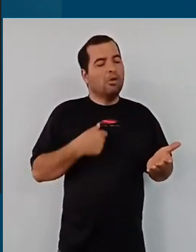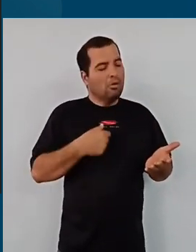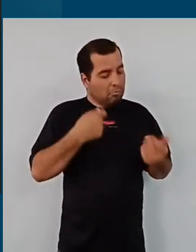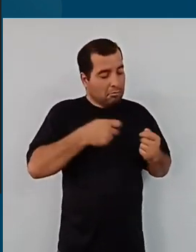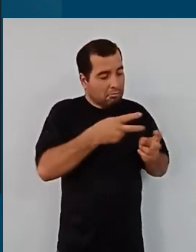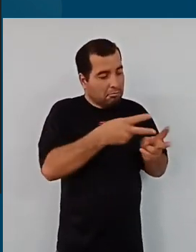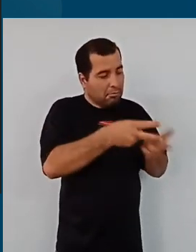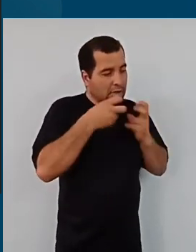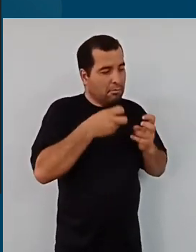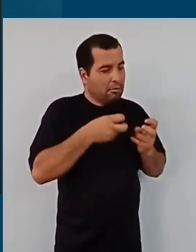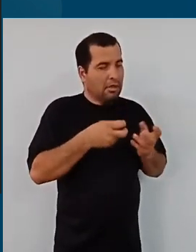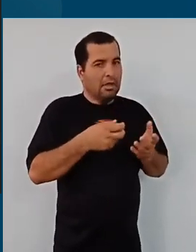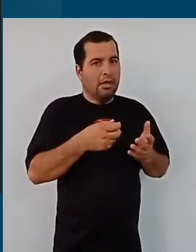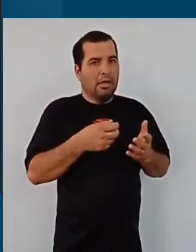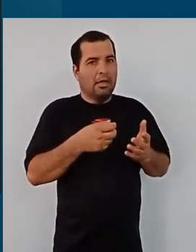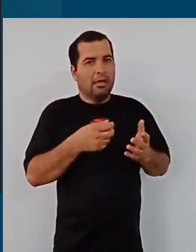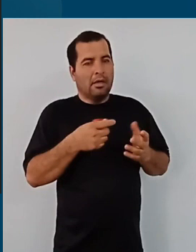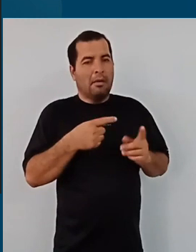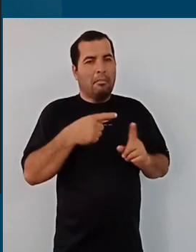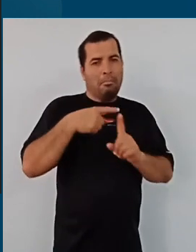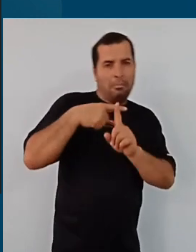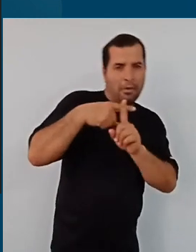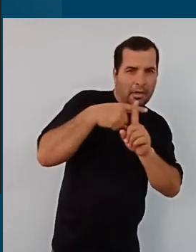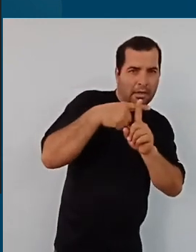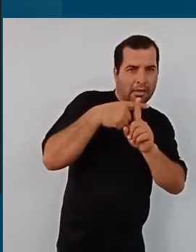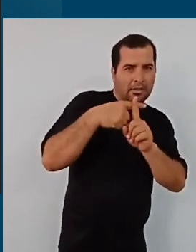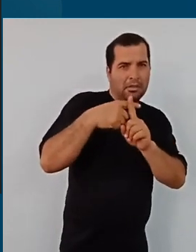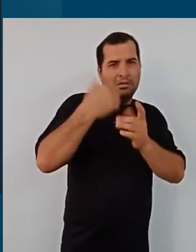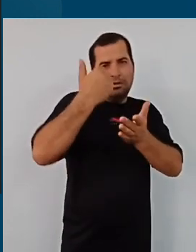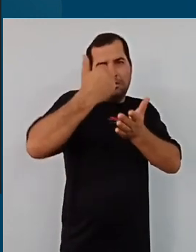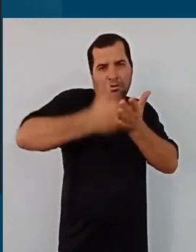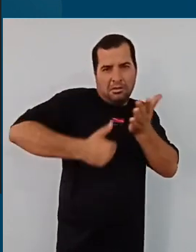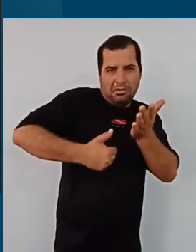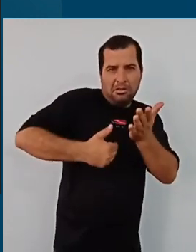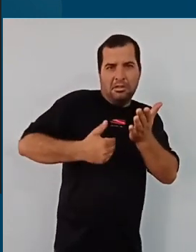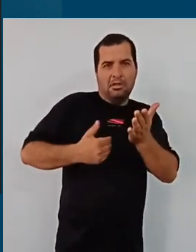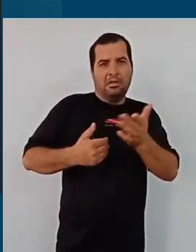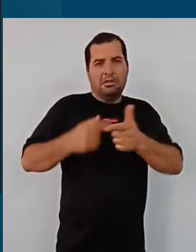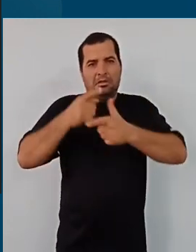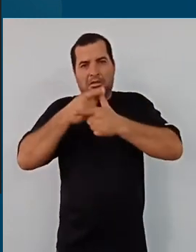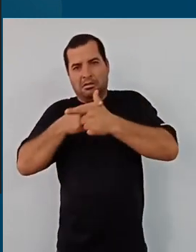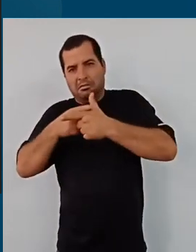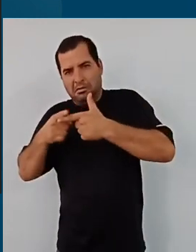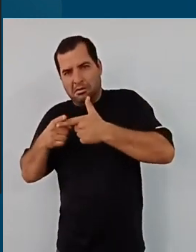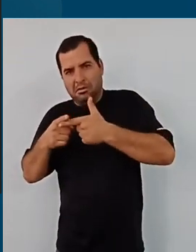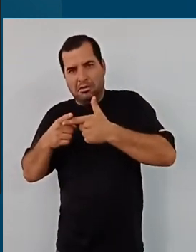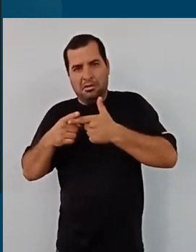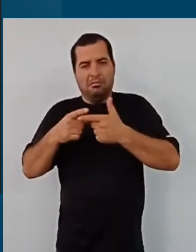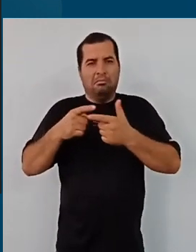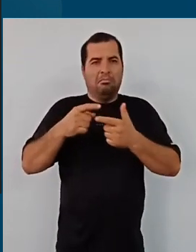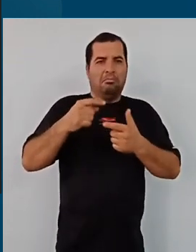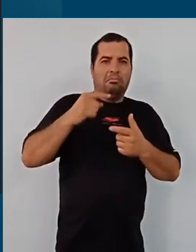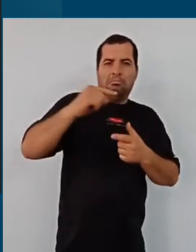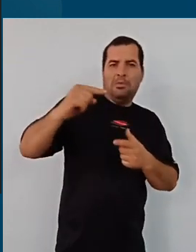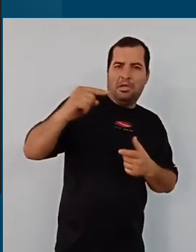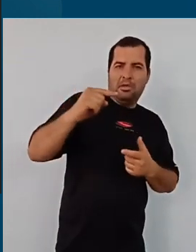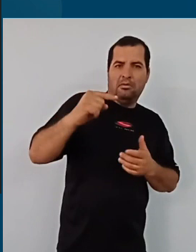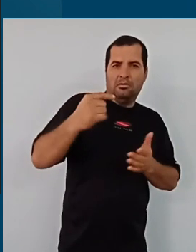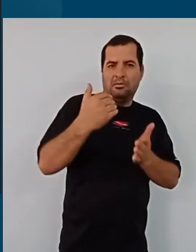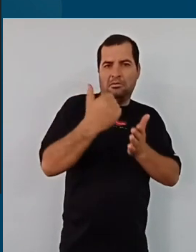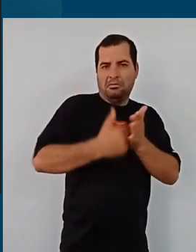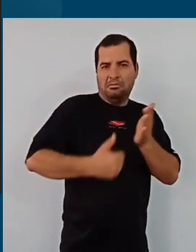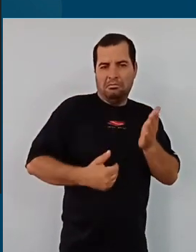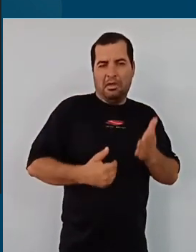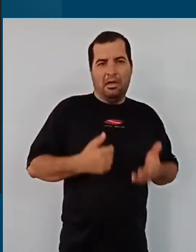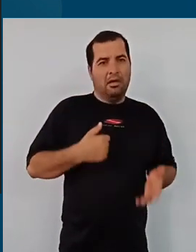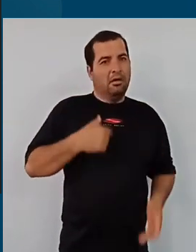perceber se é para juntar, se é para distribuir, se é para subtrair,